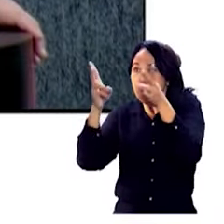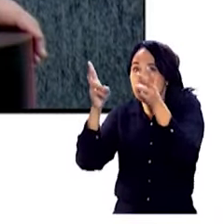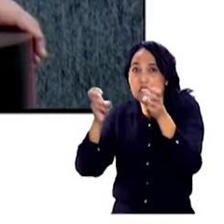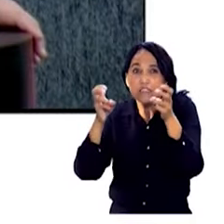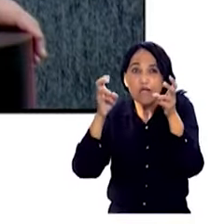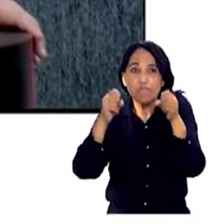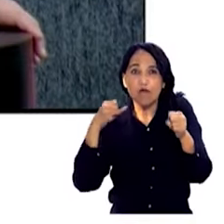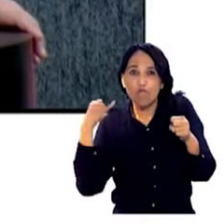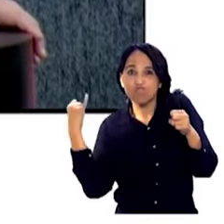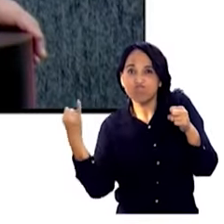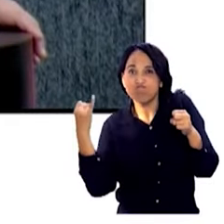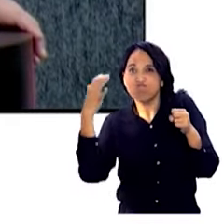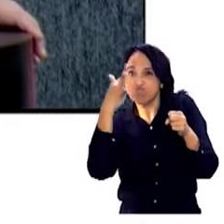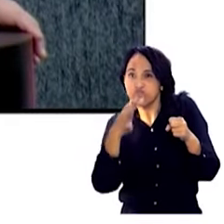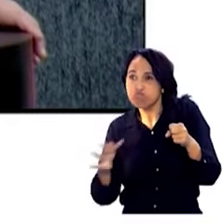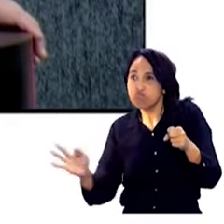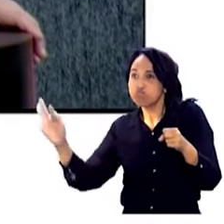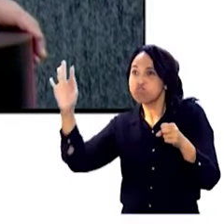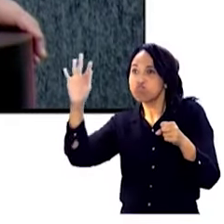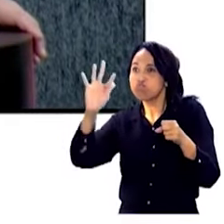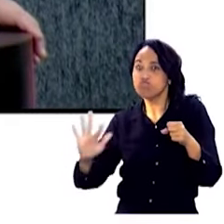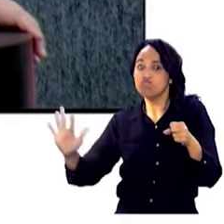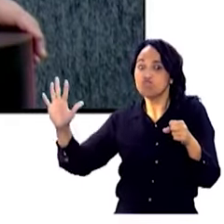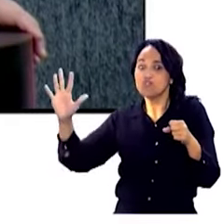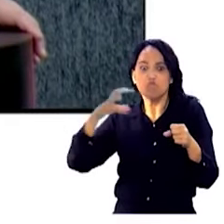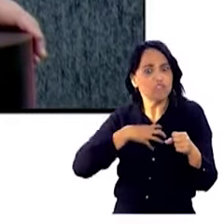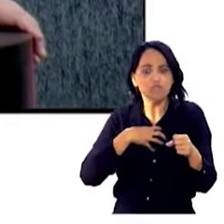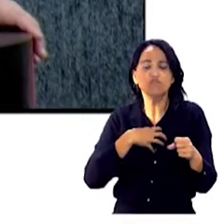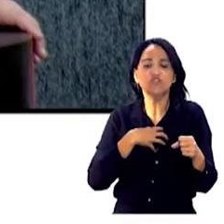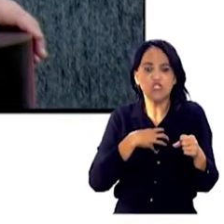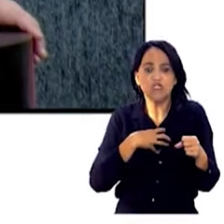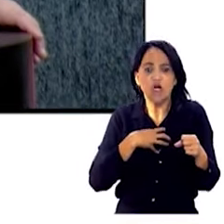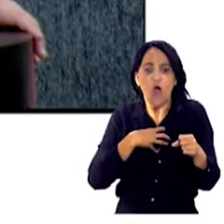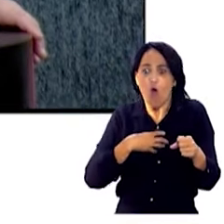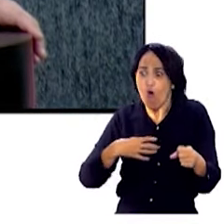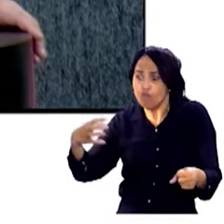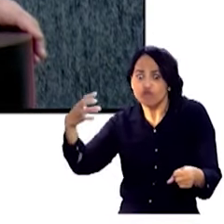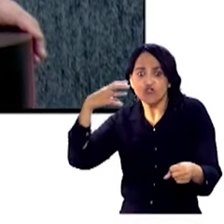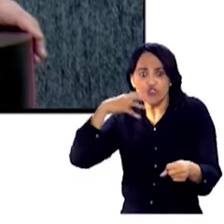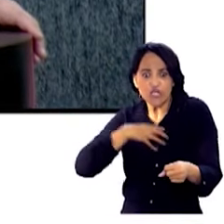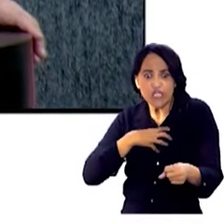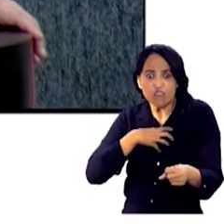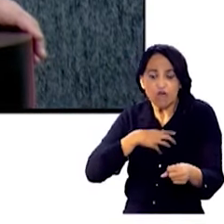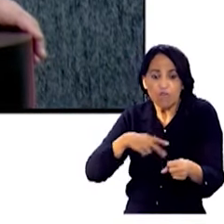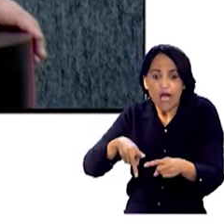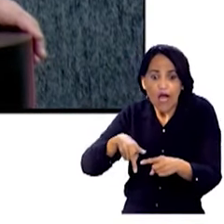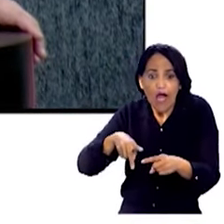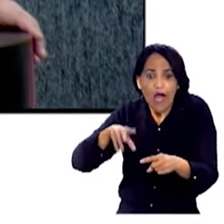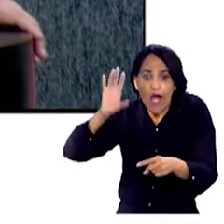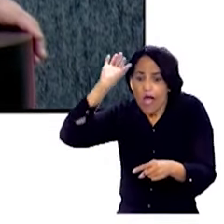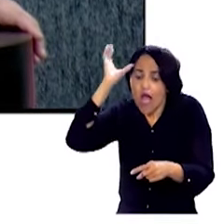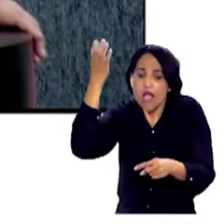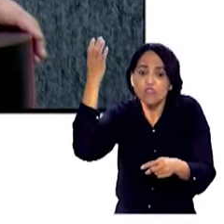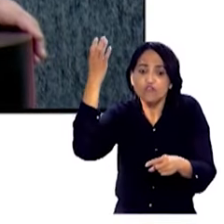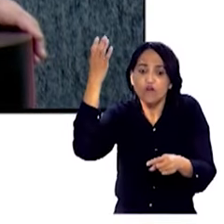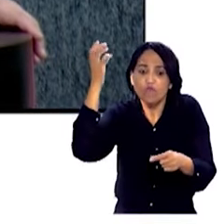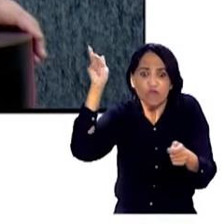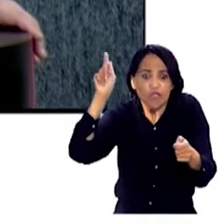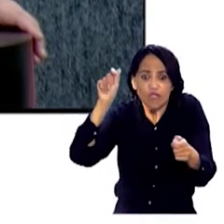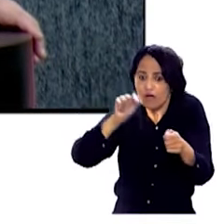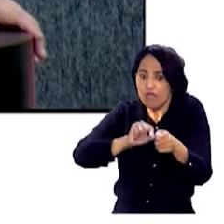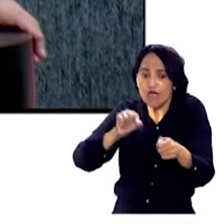Federal nesses mesmos termos com o mecanismo para fazer não que Superior Tribunal de Justiça